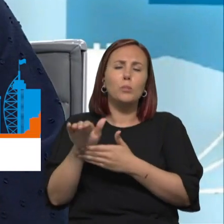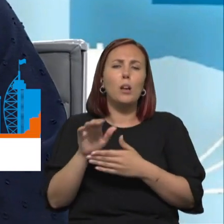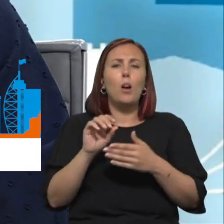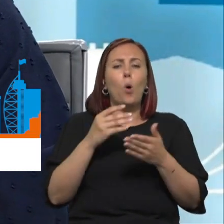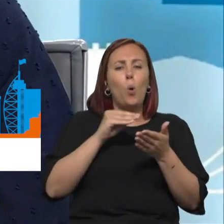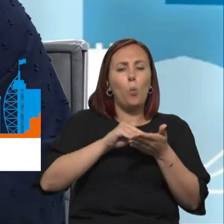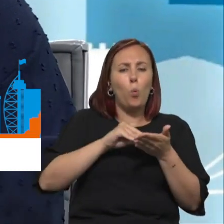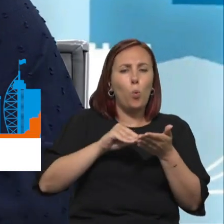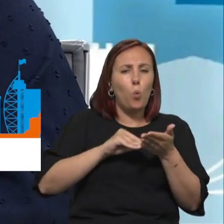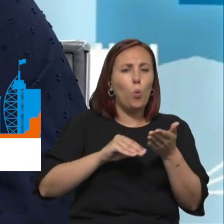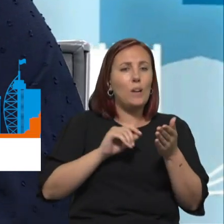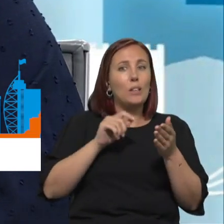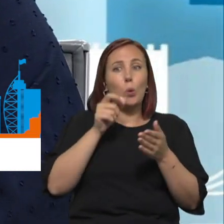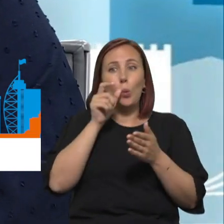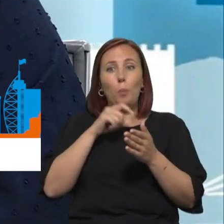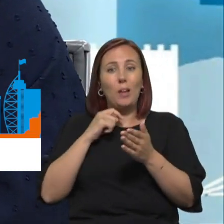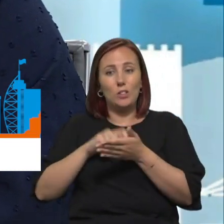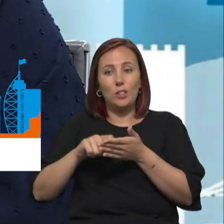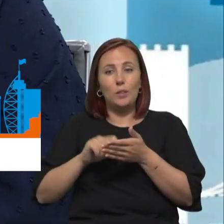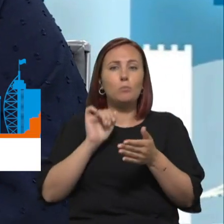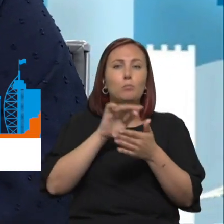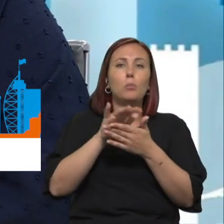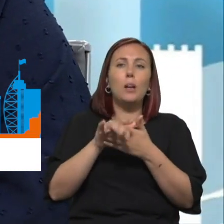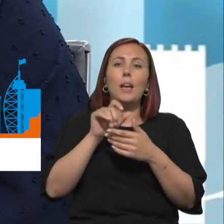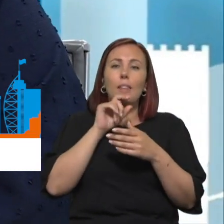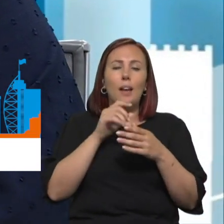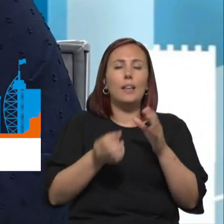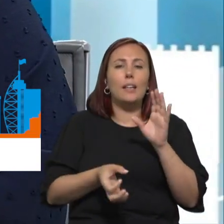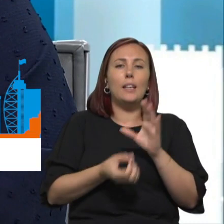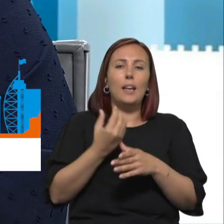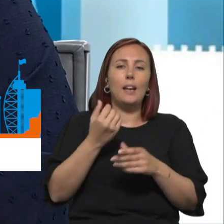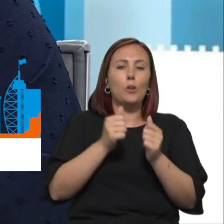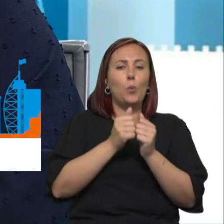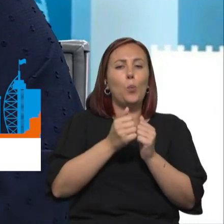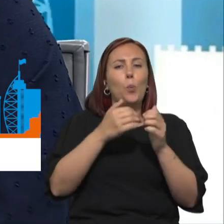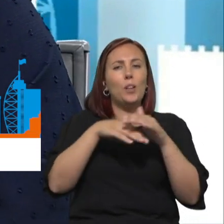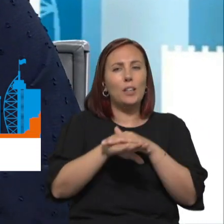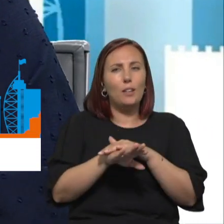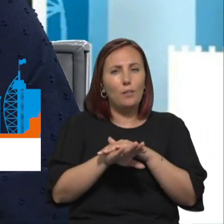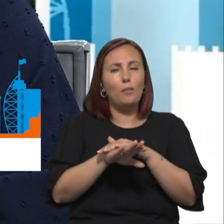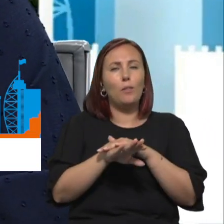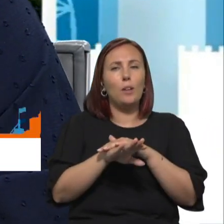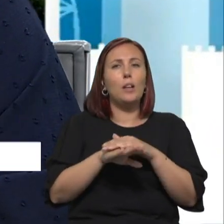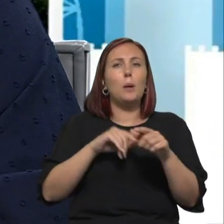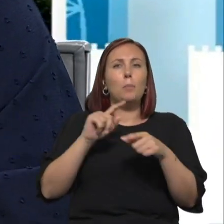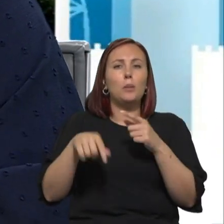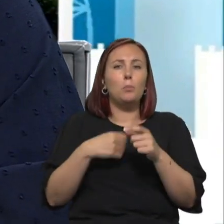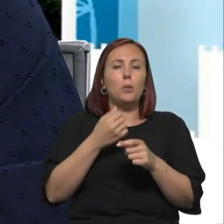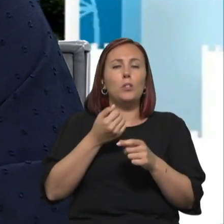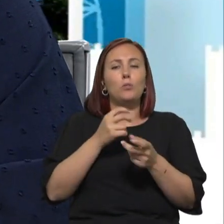que tivessem do Padre Cruz e que permitissem constituir um acervo que eventualmente depois permitisse avançar com a causa da